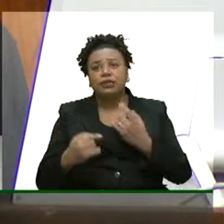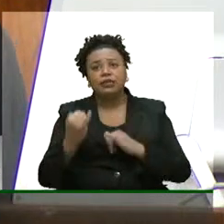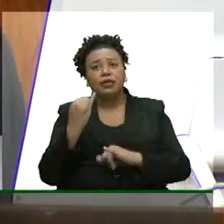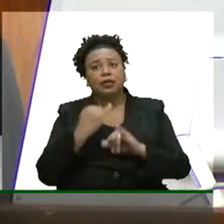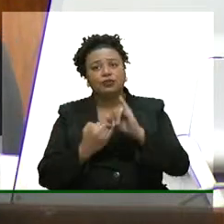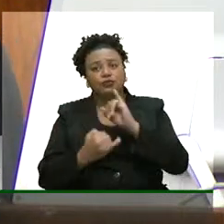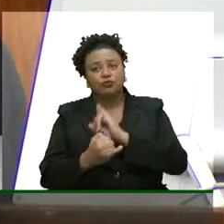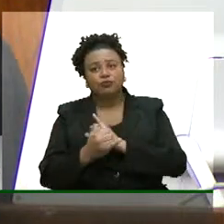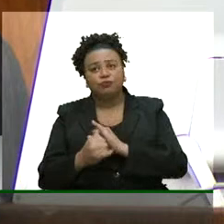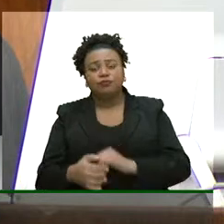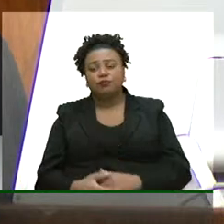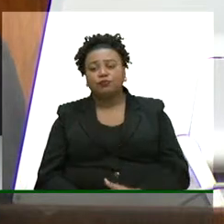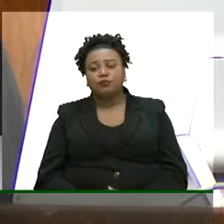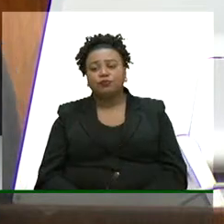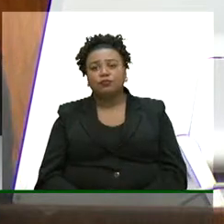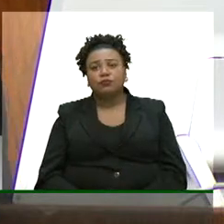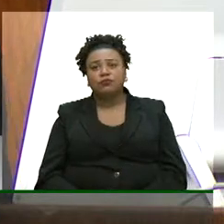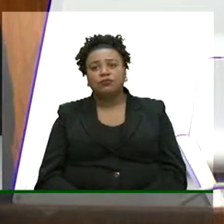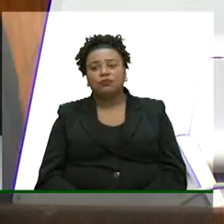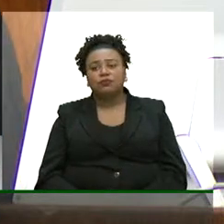aí da nossa sessão.